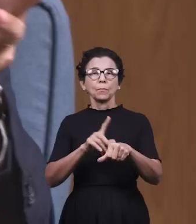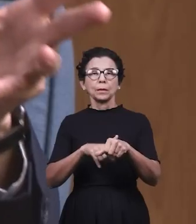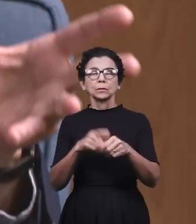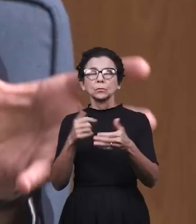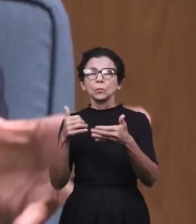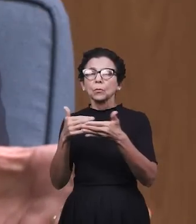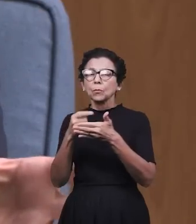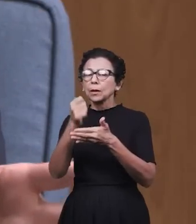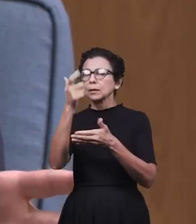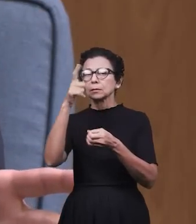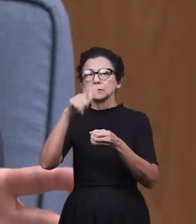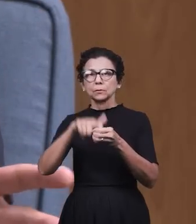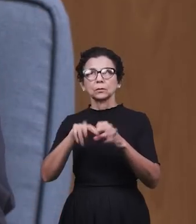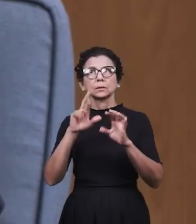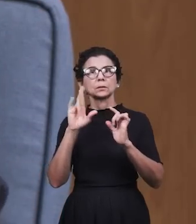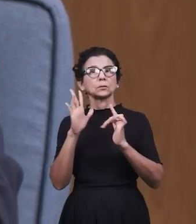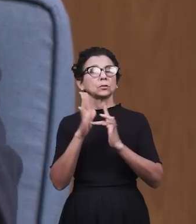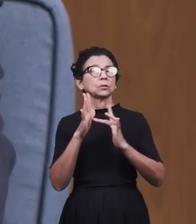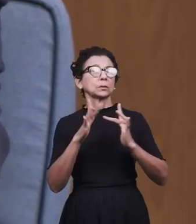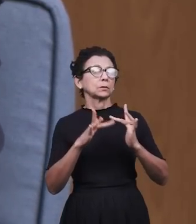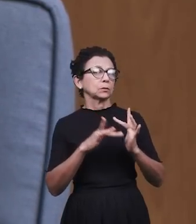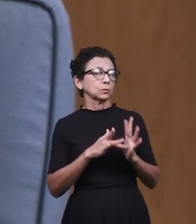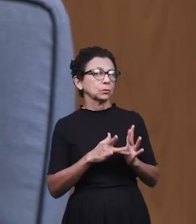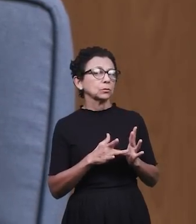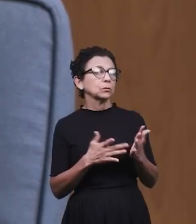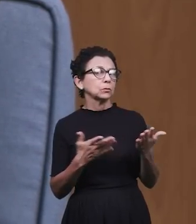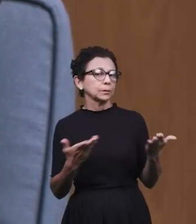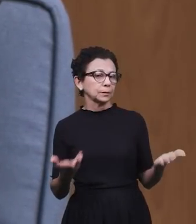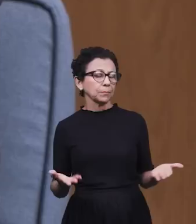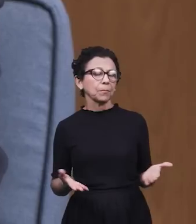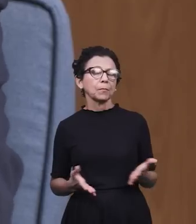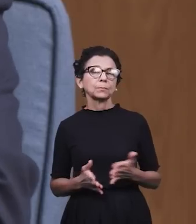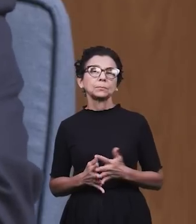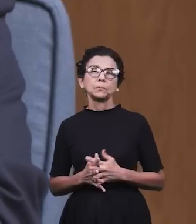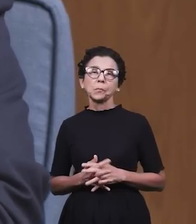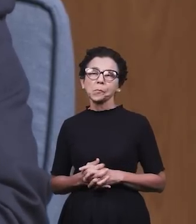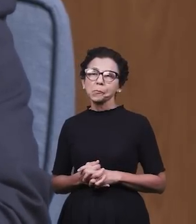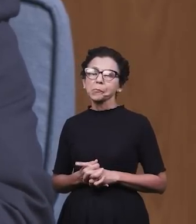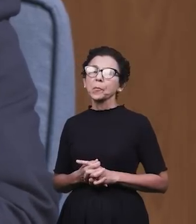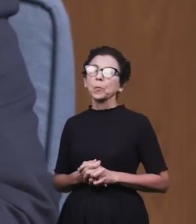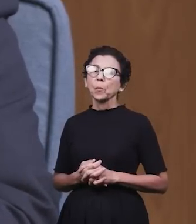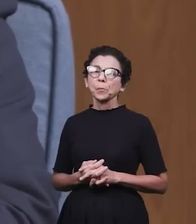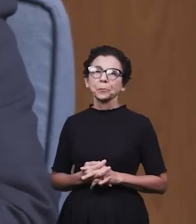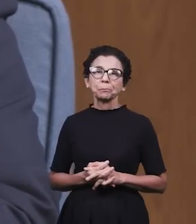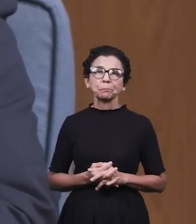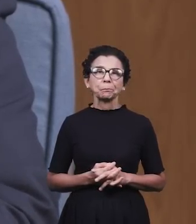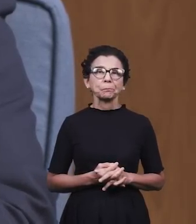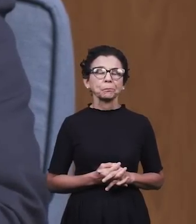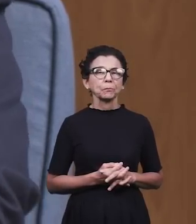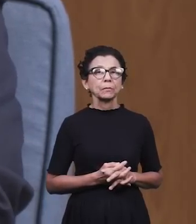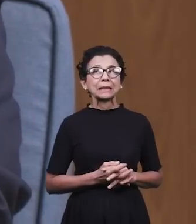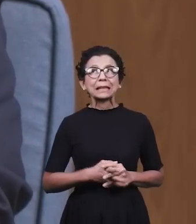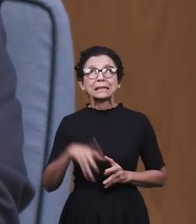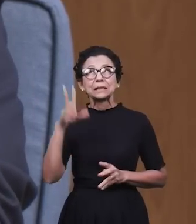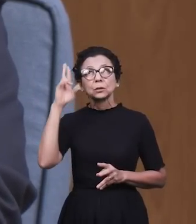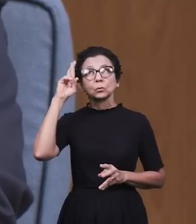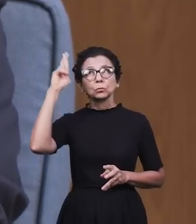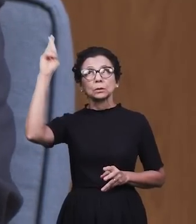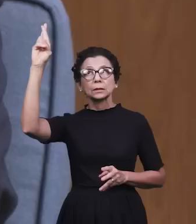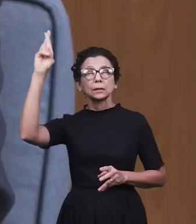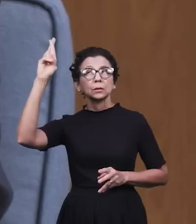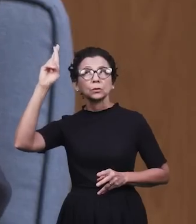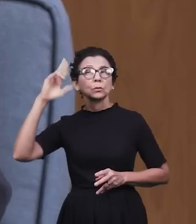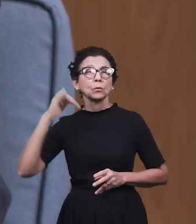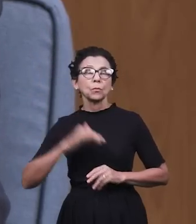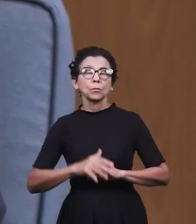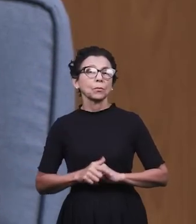da volta do Senhor Jesus. Daniel, Adriano, mais do que nunca, o Senhor quer